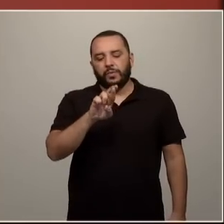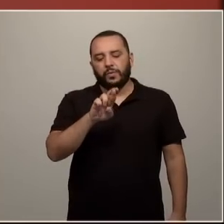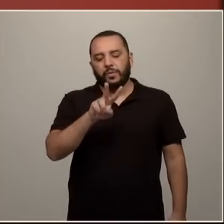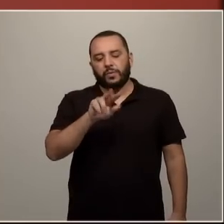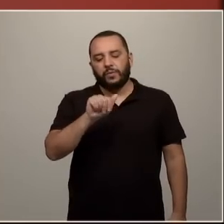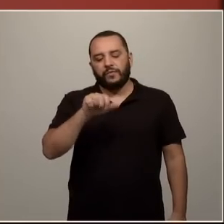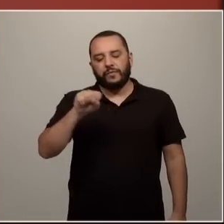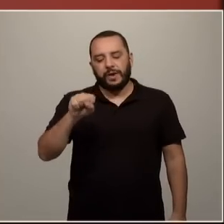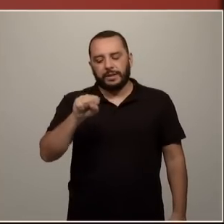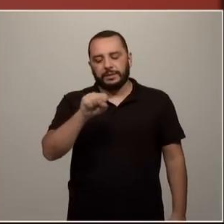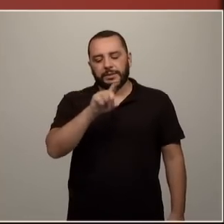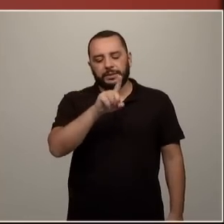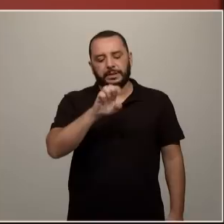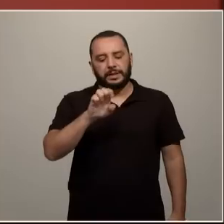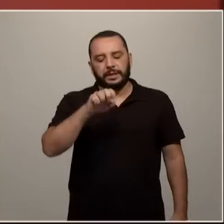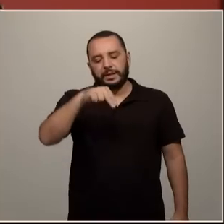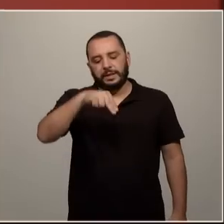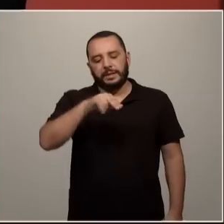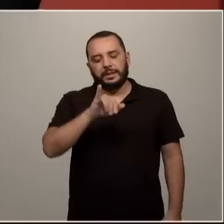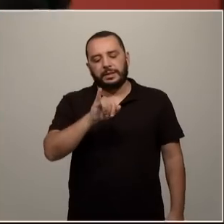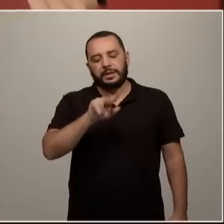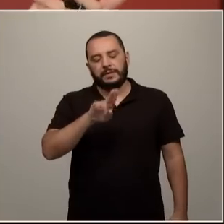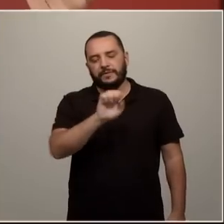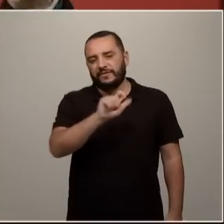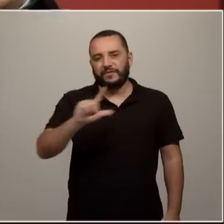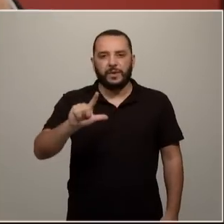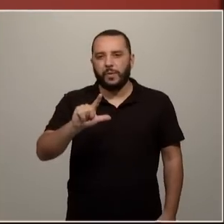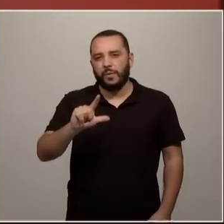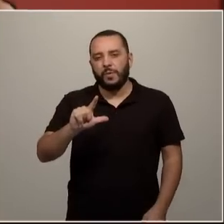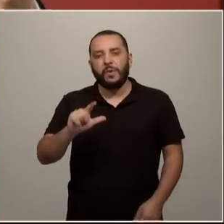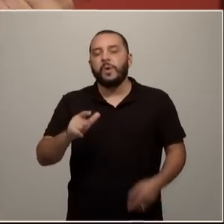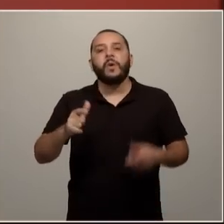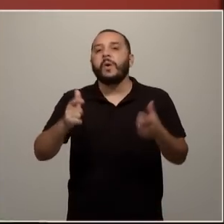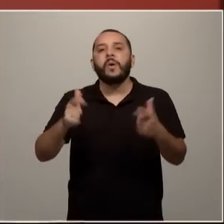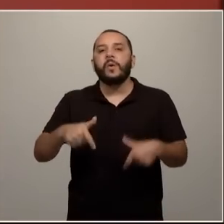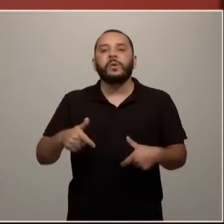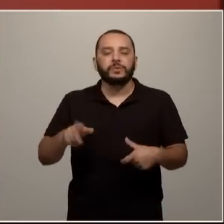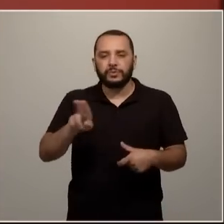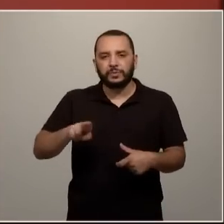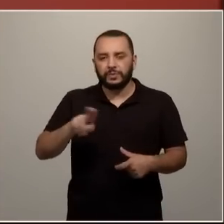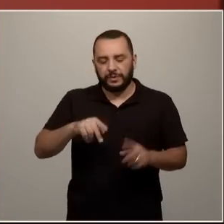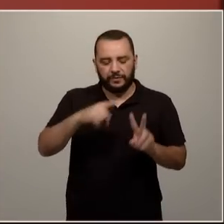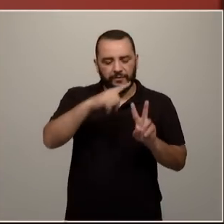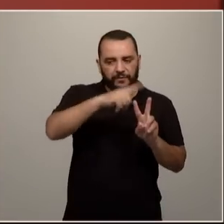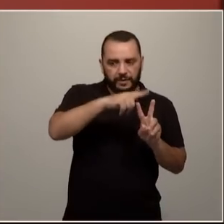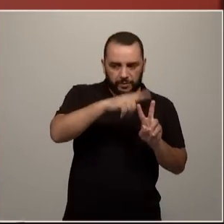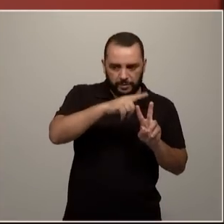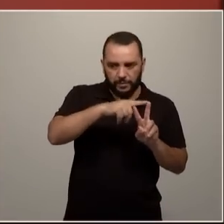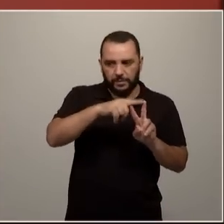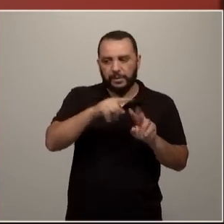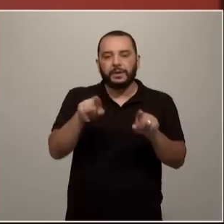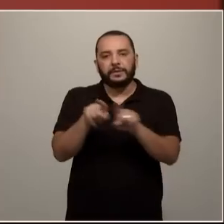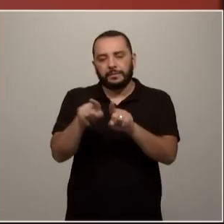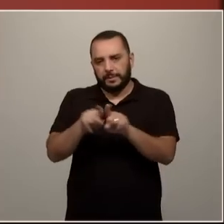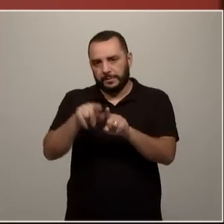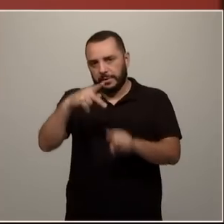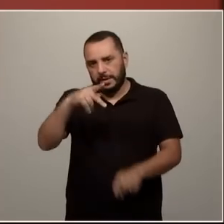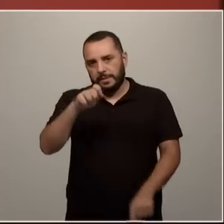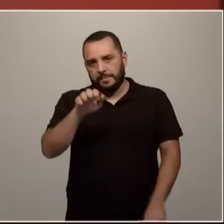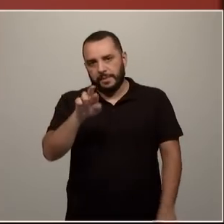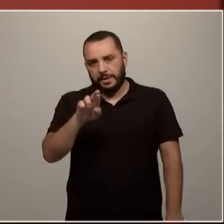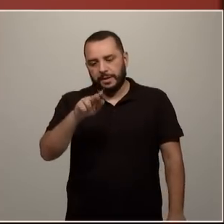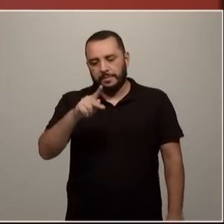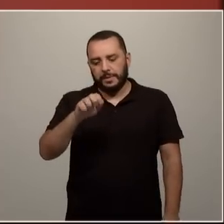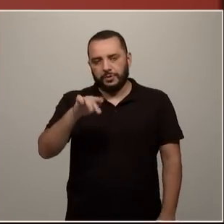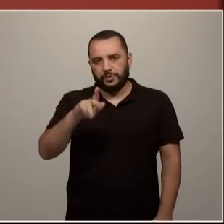rapidamente de curvas de nível e dar um exemplo de onde que a gente usa essa ideia de vetor, de perpendicular. Então uma pergunta